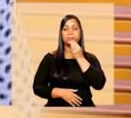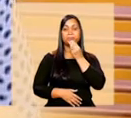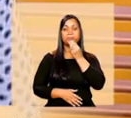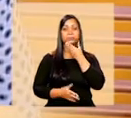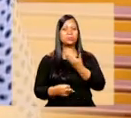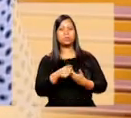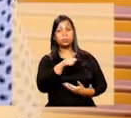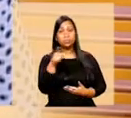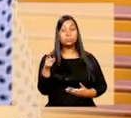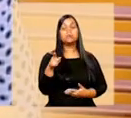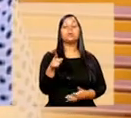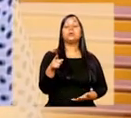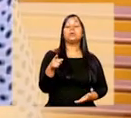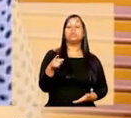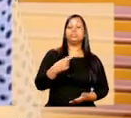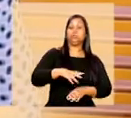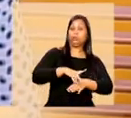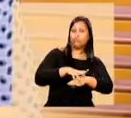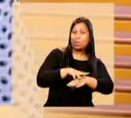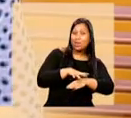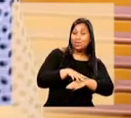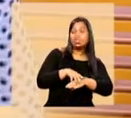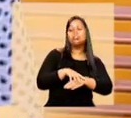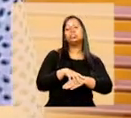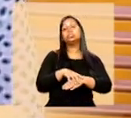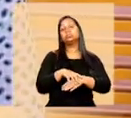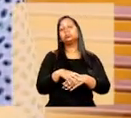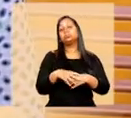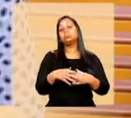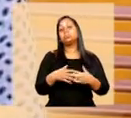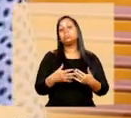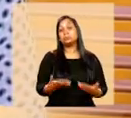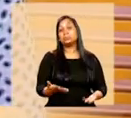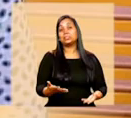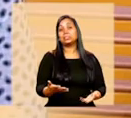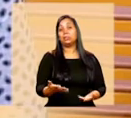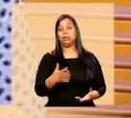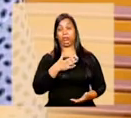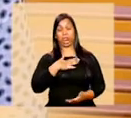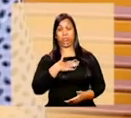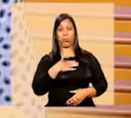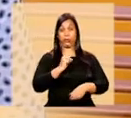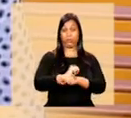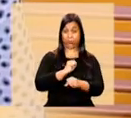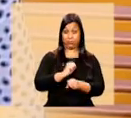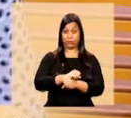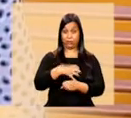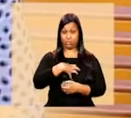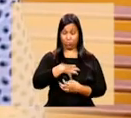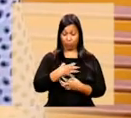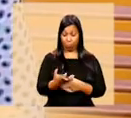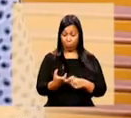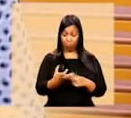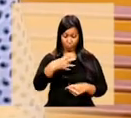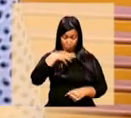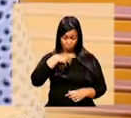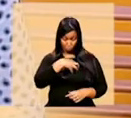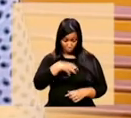Quando você está doente, você está, no meu caso, esperando um